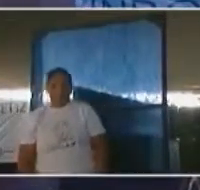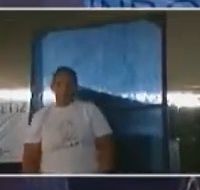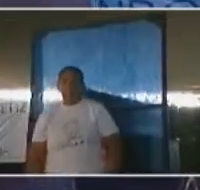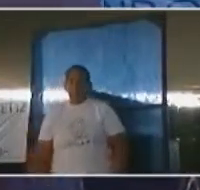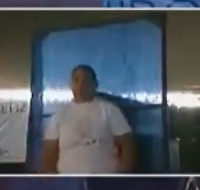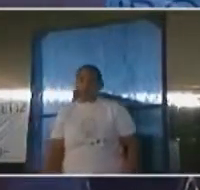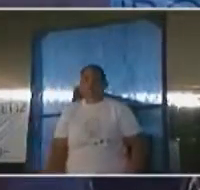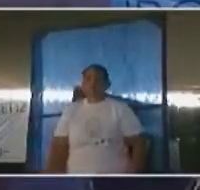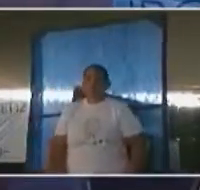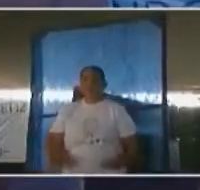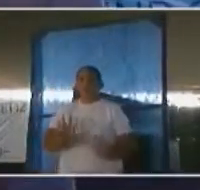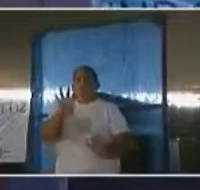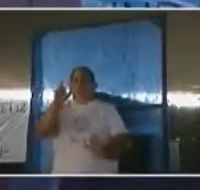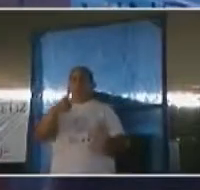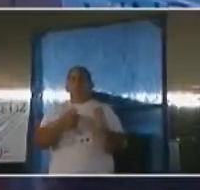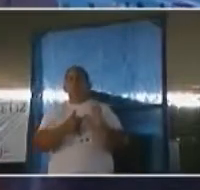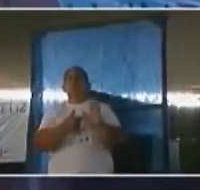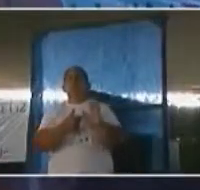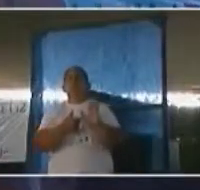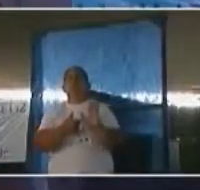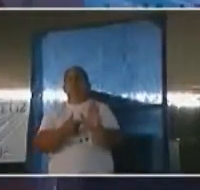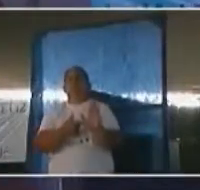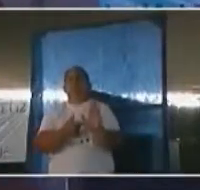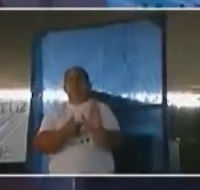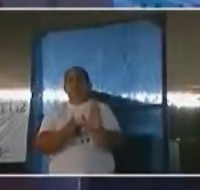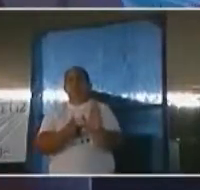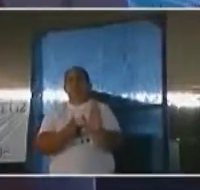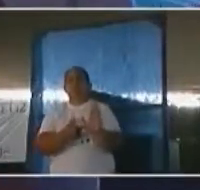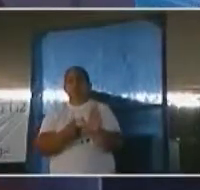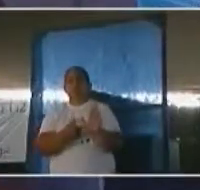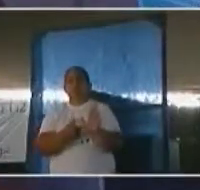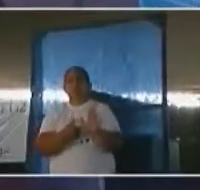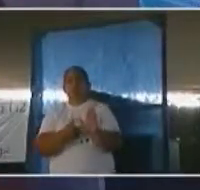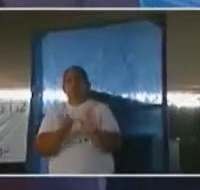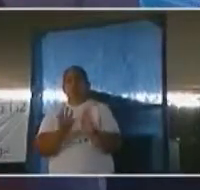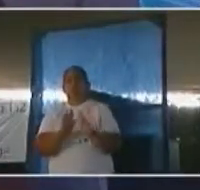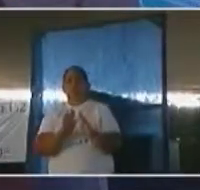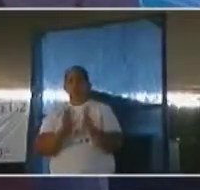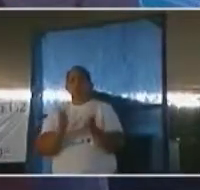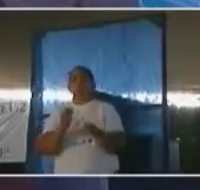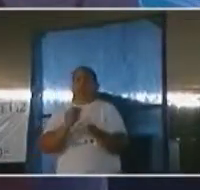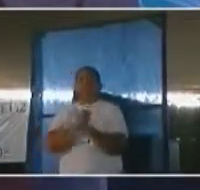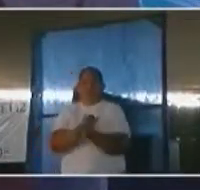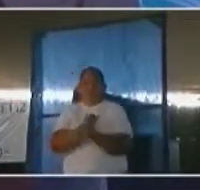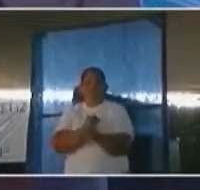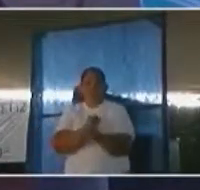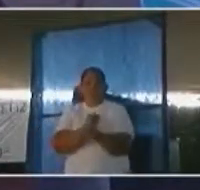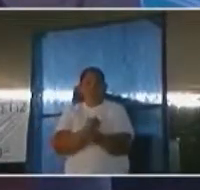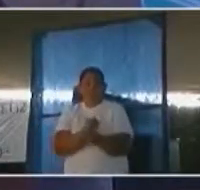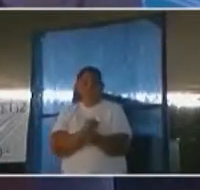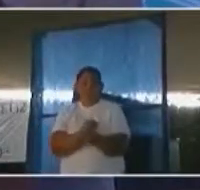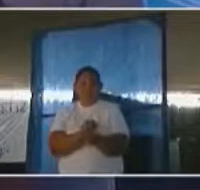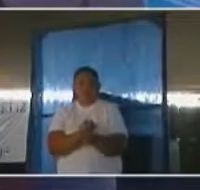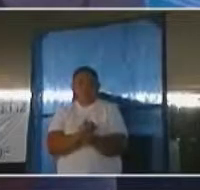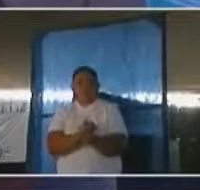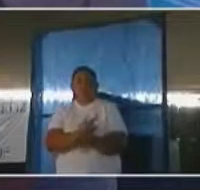O texto diz o seguinte: enquanto estava esperando Silas e Timóteo em